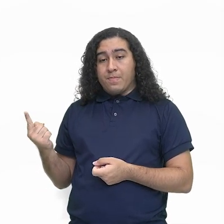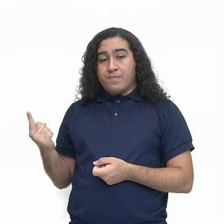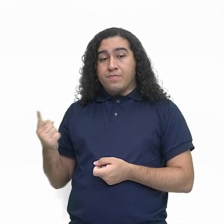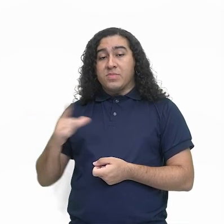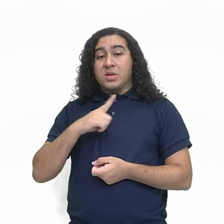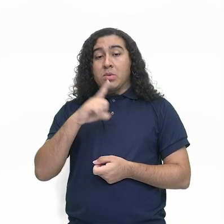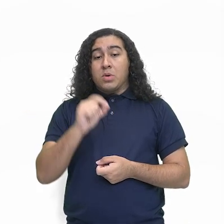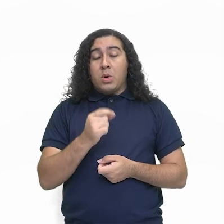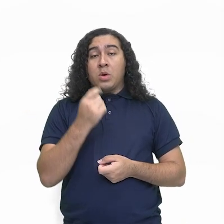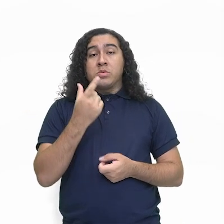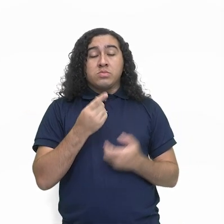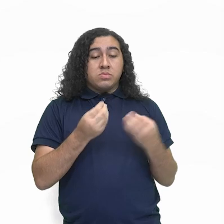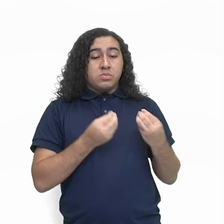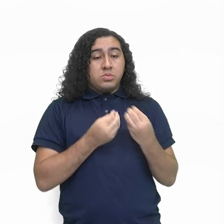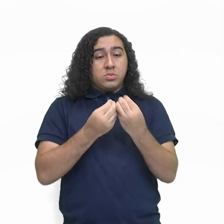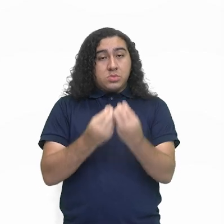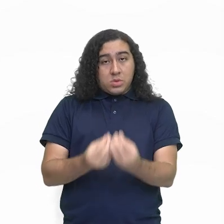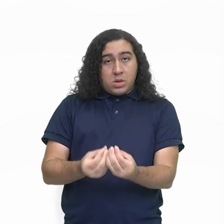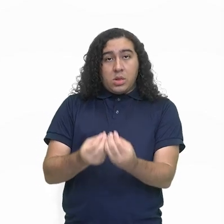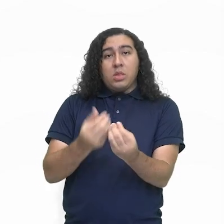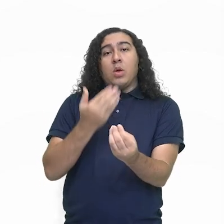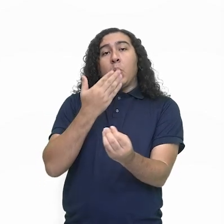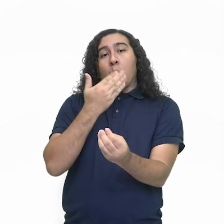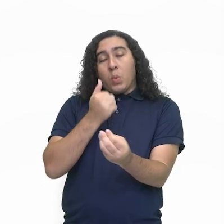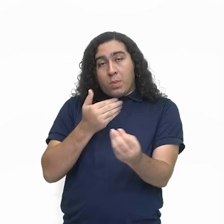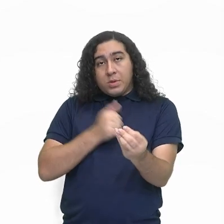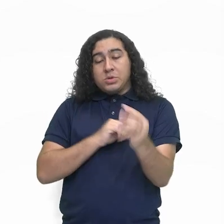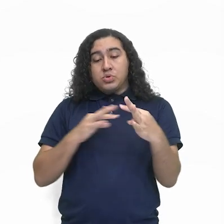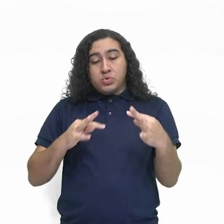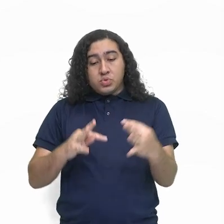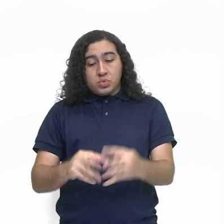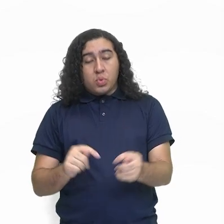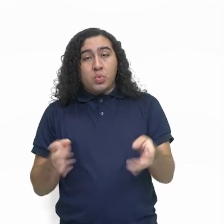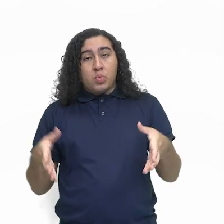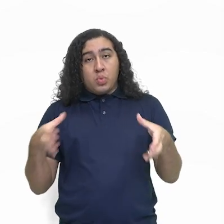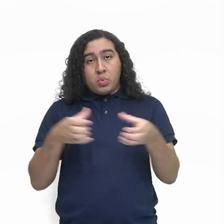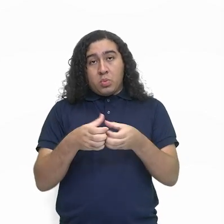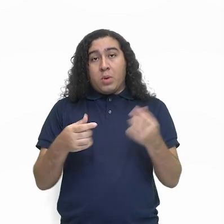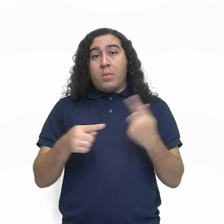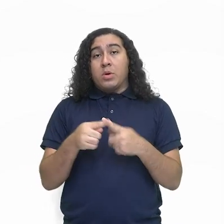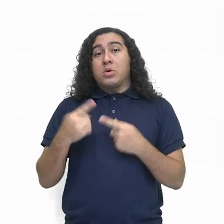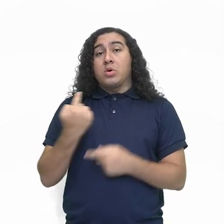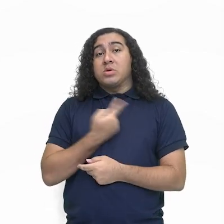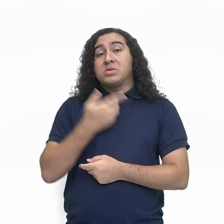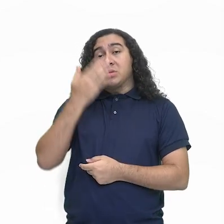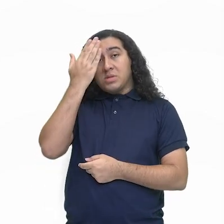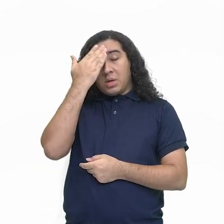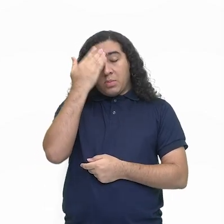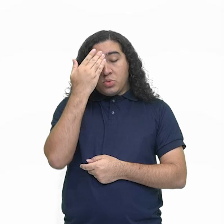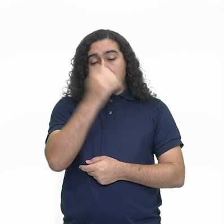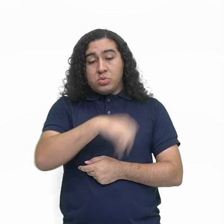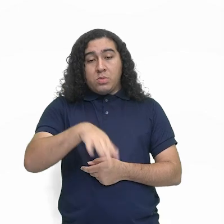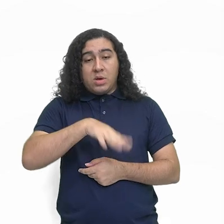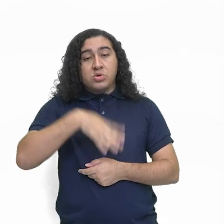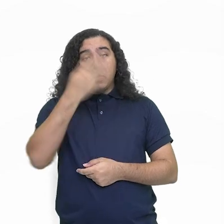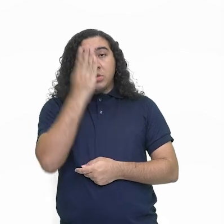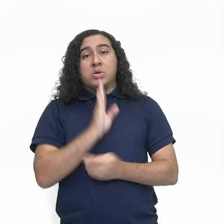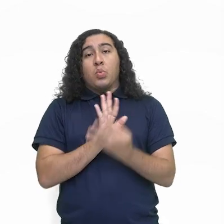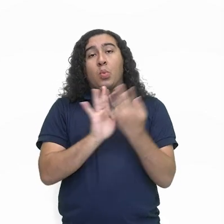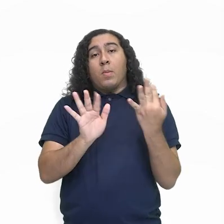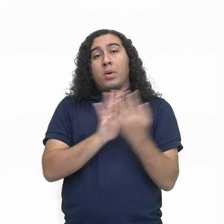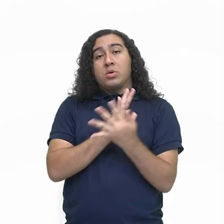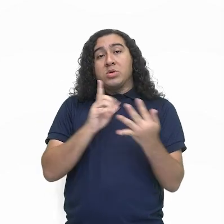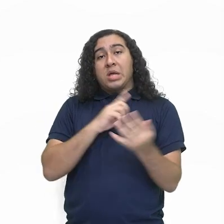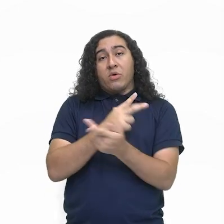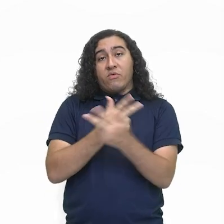contingentes humanos. A gente sabe que no território brasileiro existe muito mais gente morando do que no campo. Beleza. Como é que essas